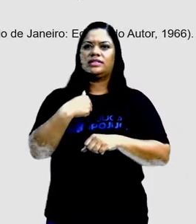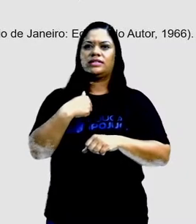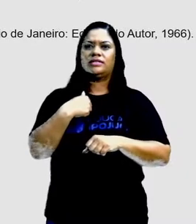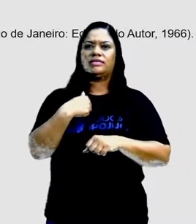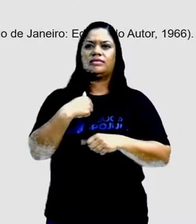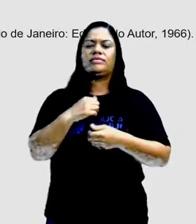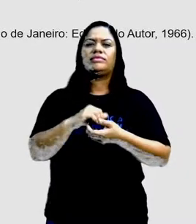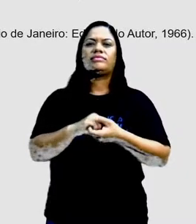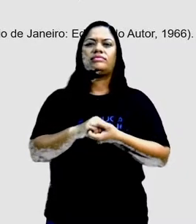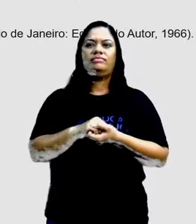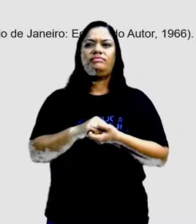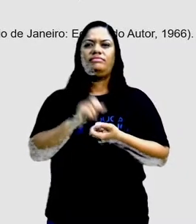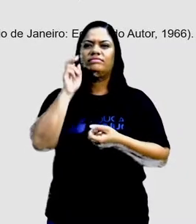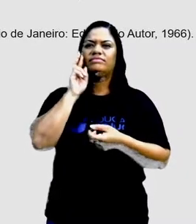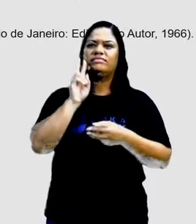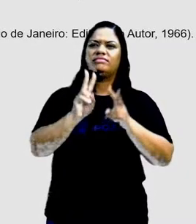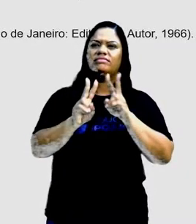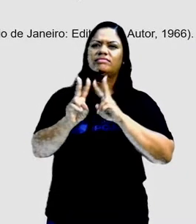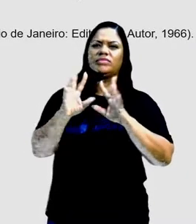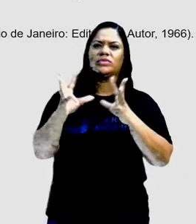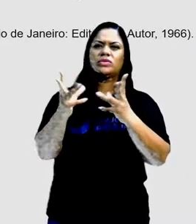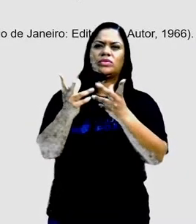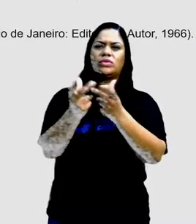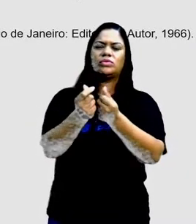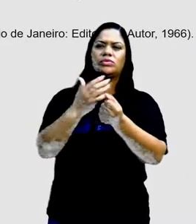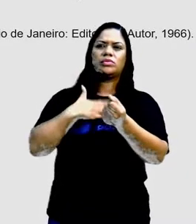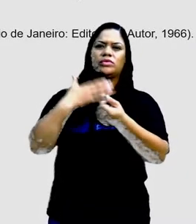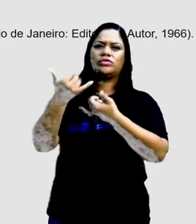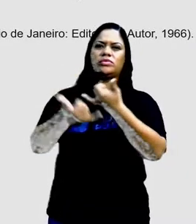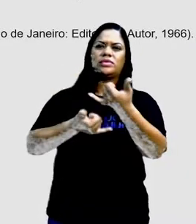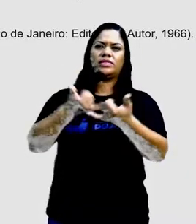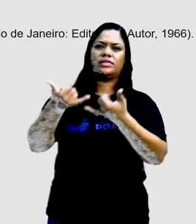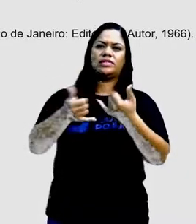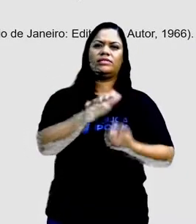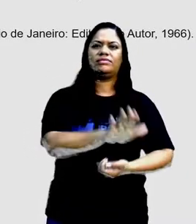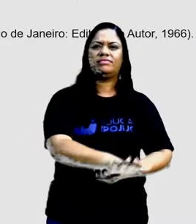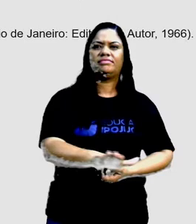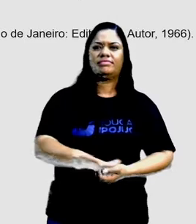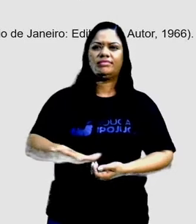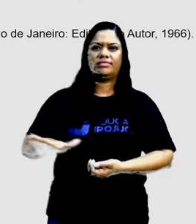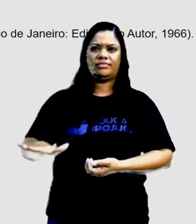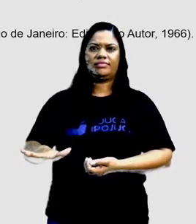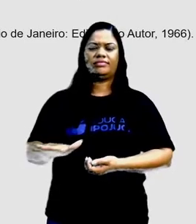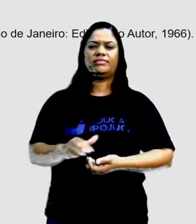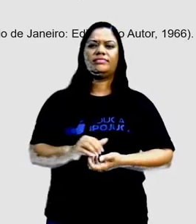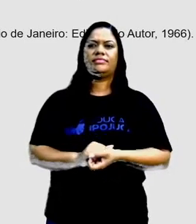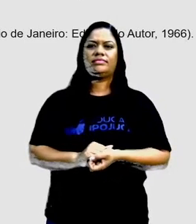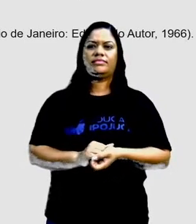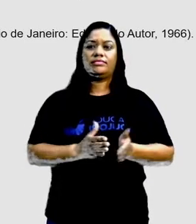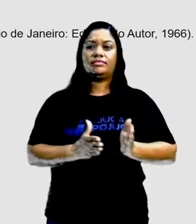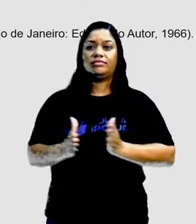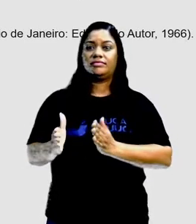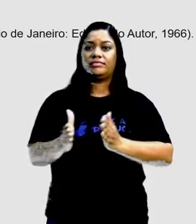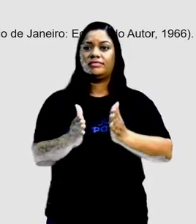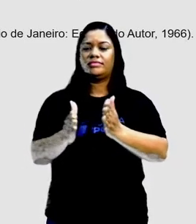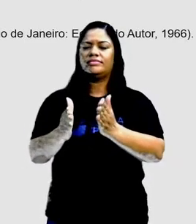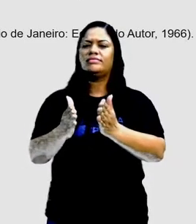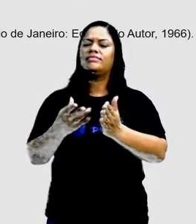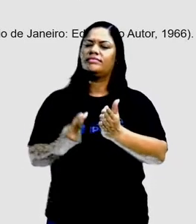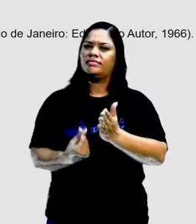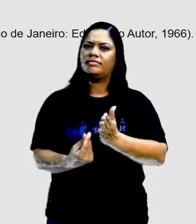na galhada torta, todos os meus brinquedos de criança. Estrada afora após seguir,